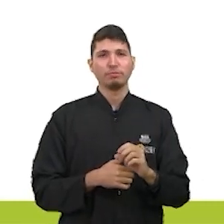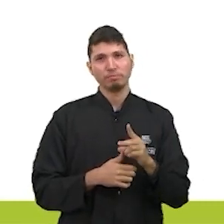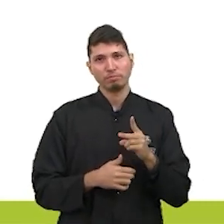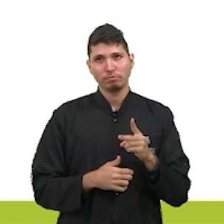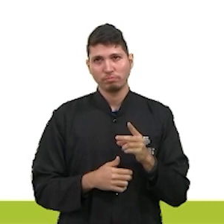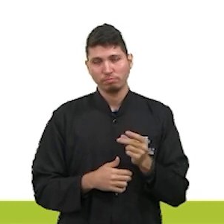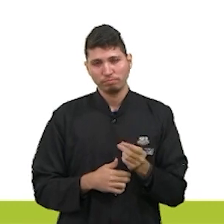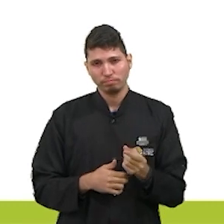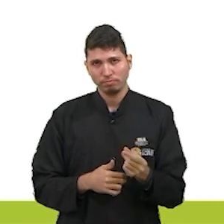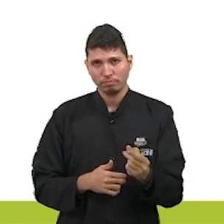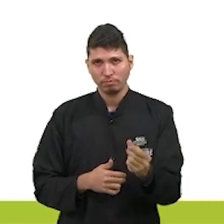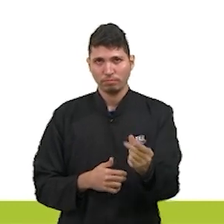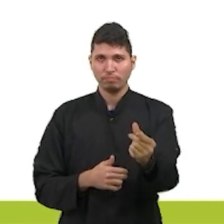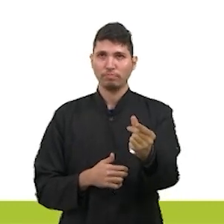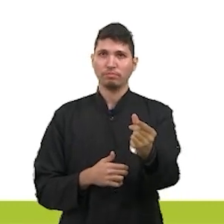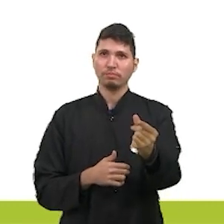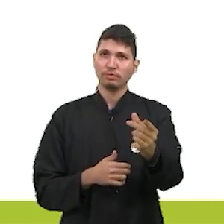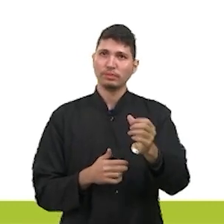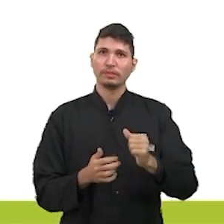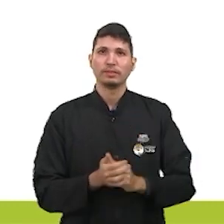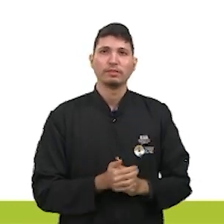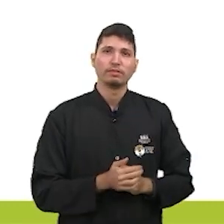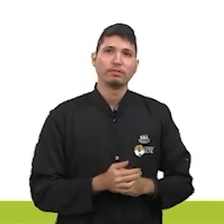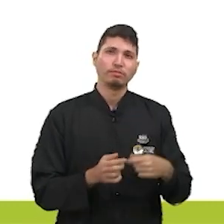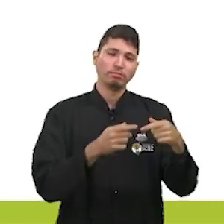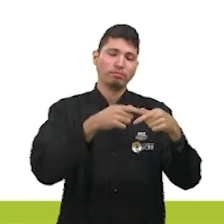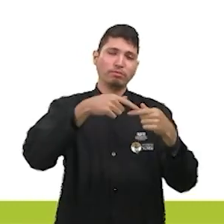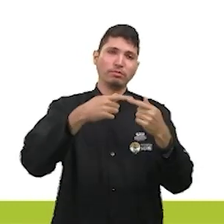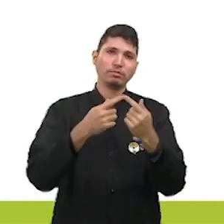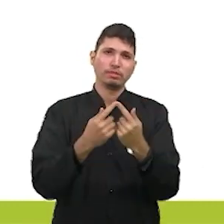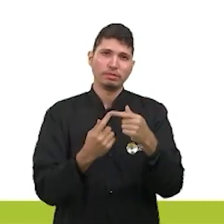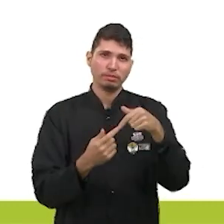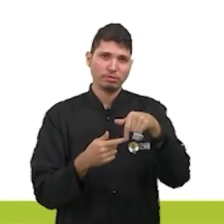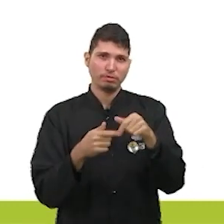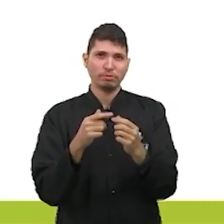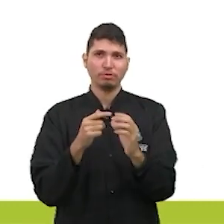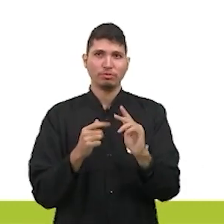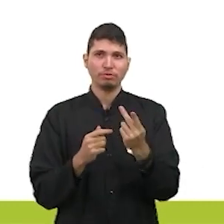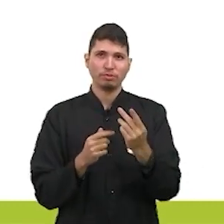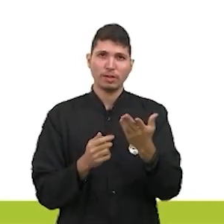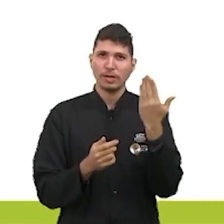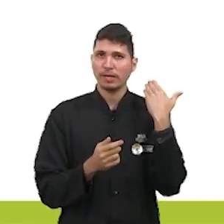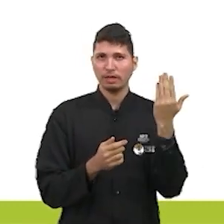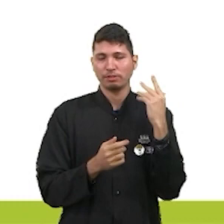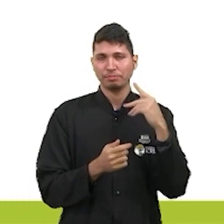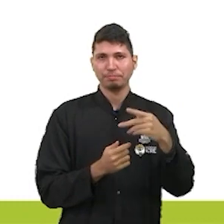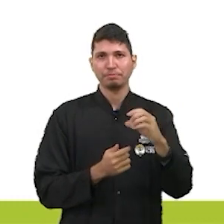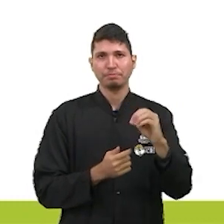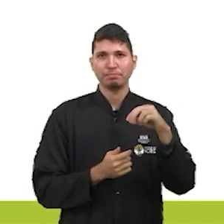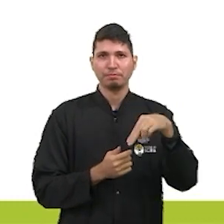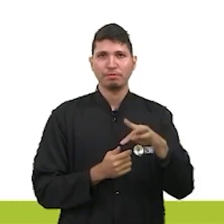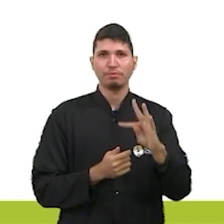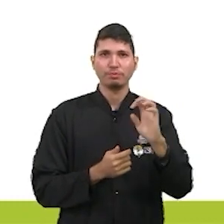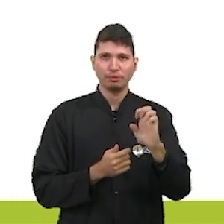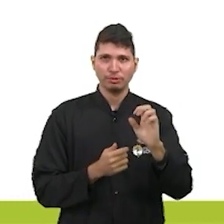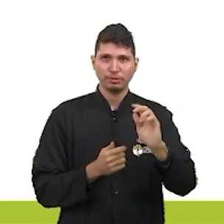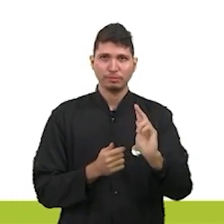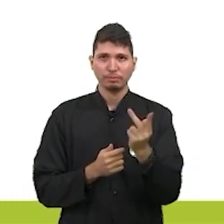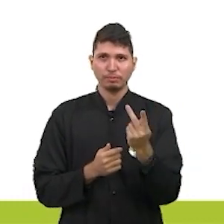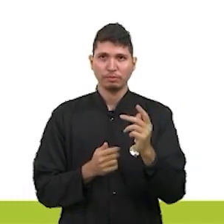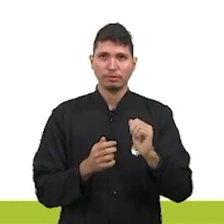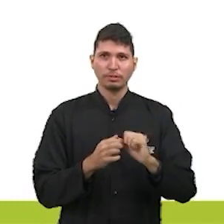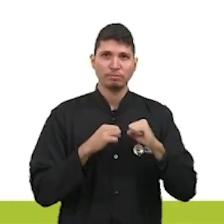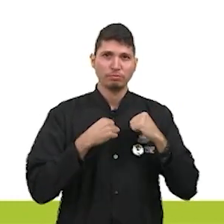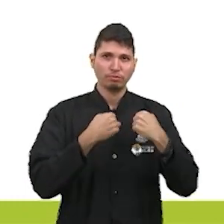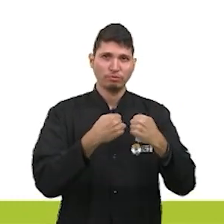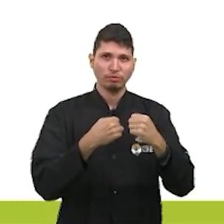permanente. Ligação de hidrogênio, como eu falei, era também considerado ponte de hidrogênio. Forças de